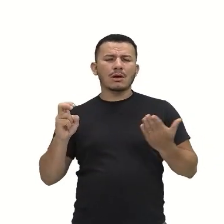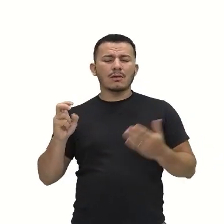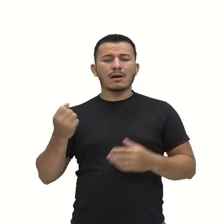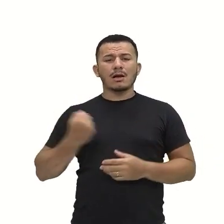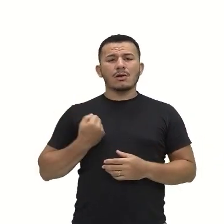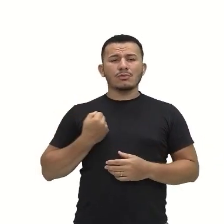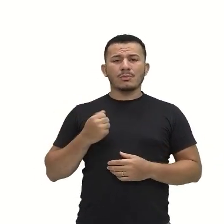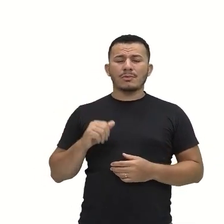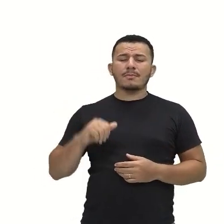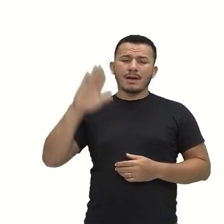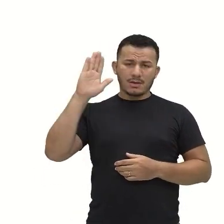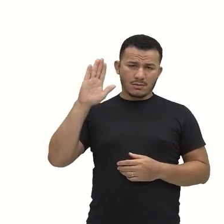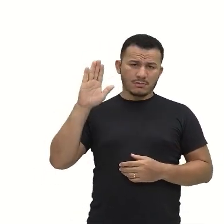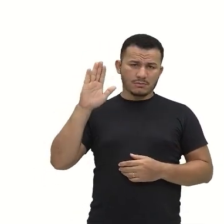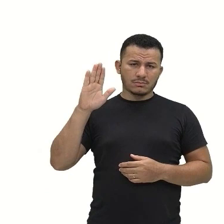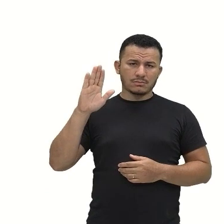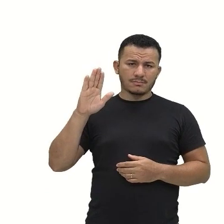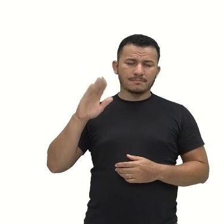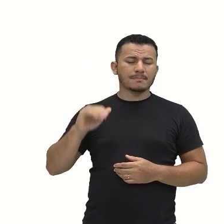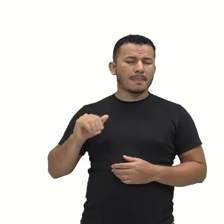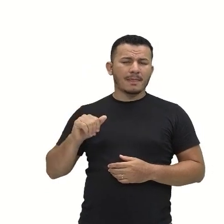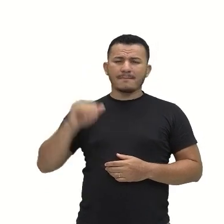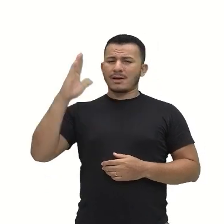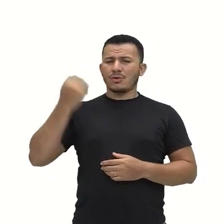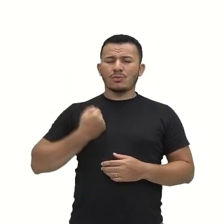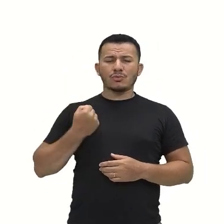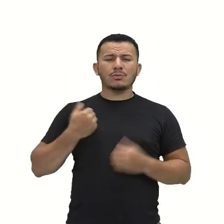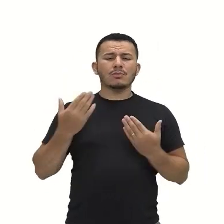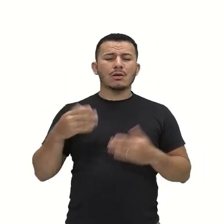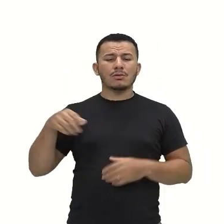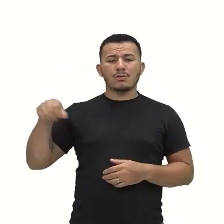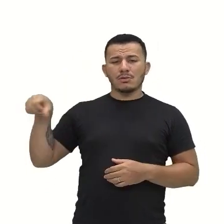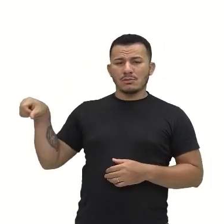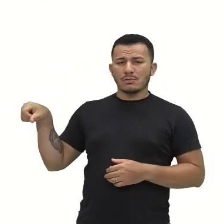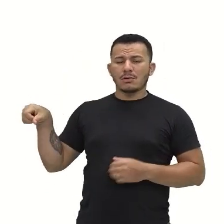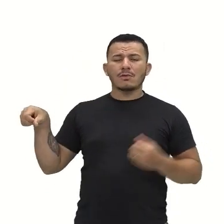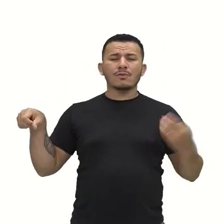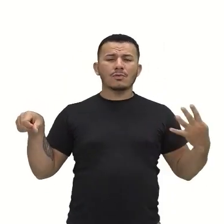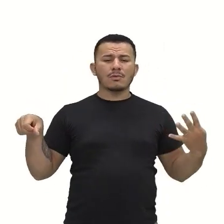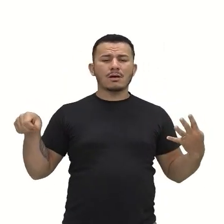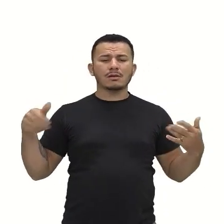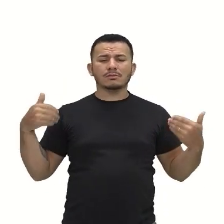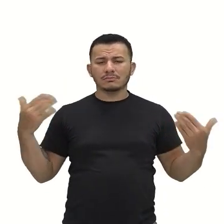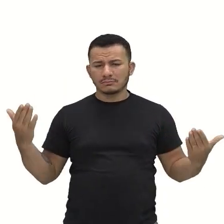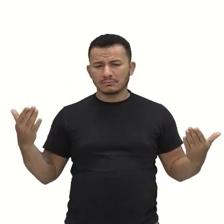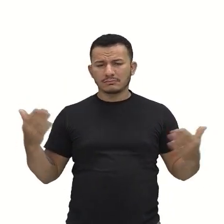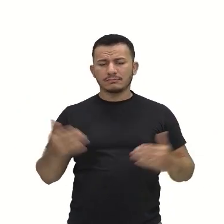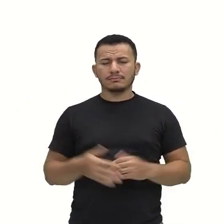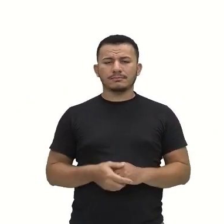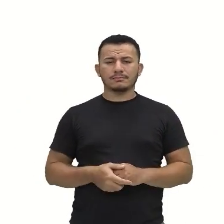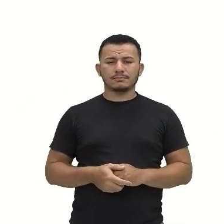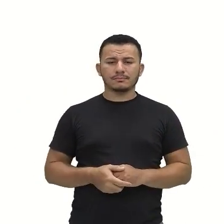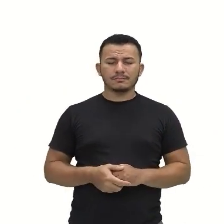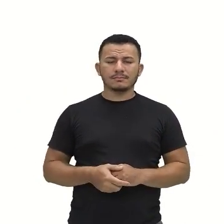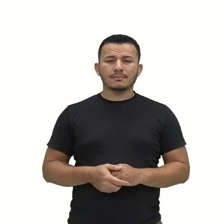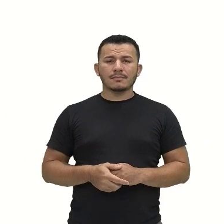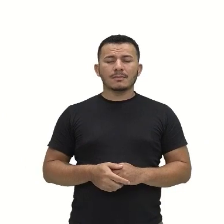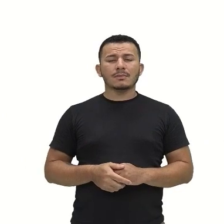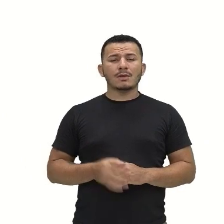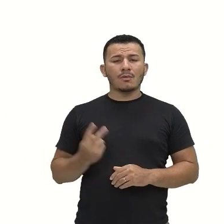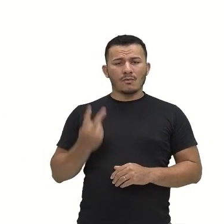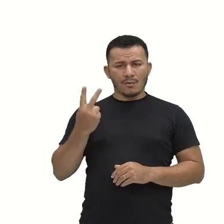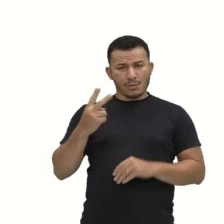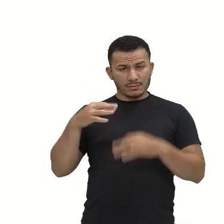valor absoluto. Qual é o maior número em valor absoluto? Olha, o valor absoluto de menos